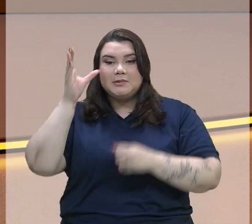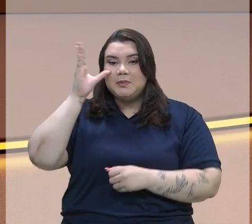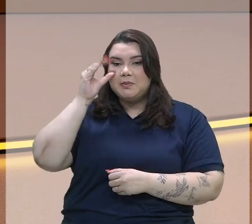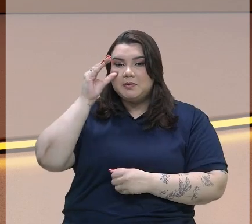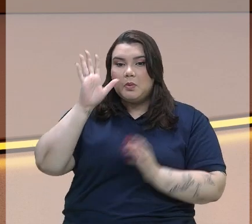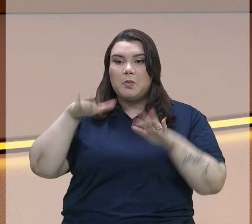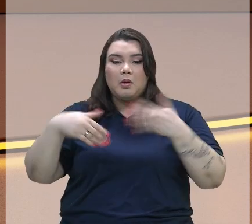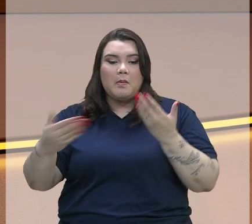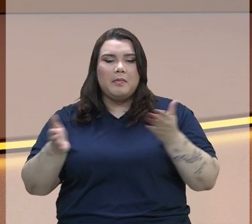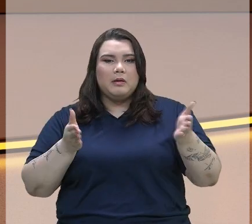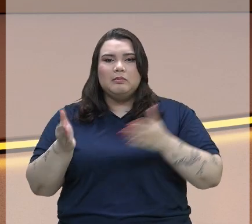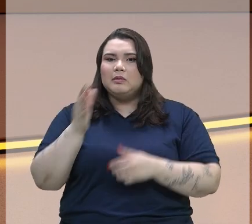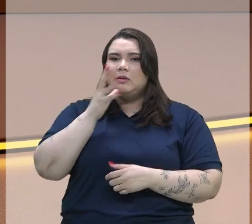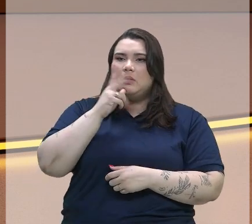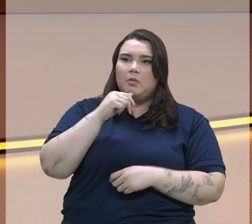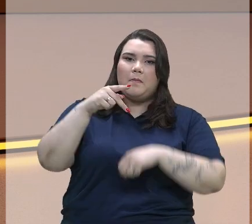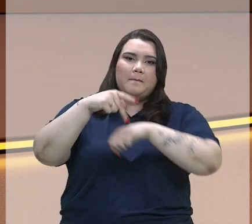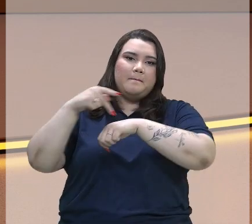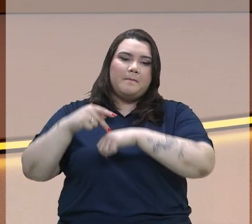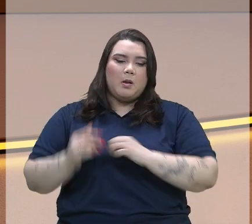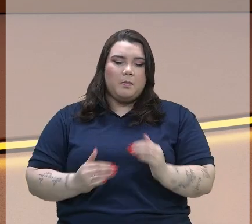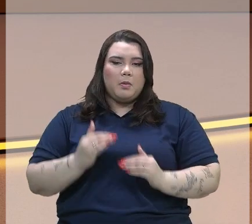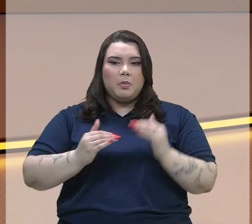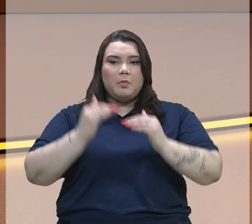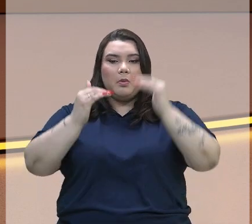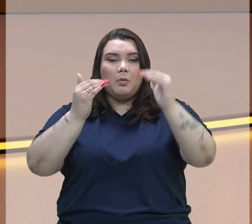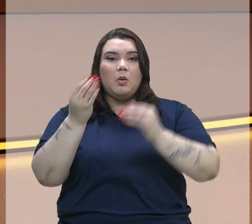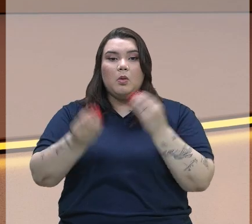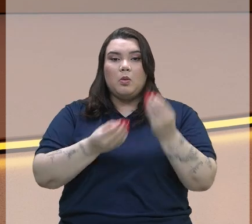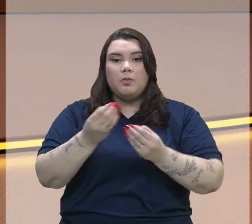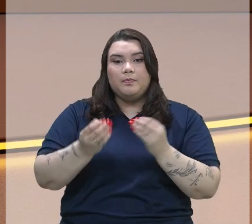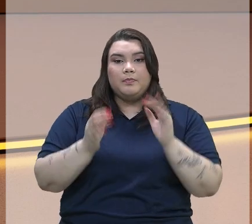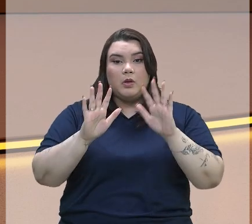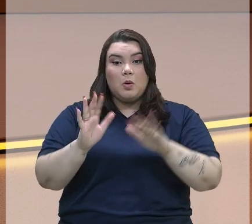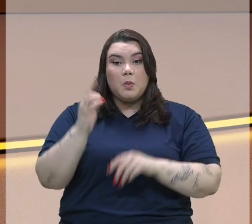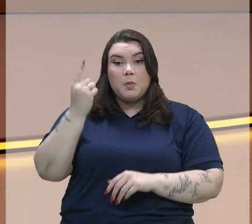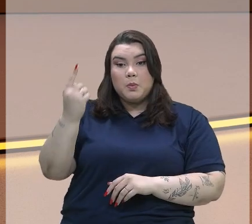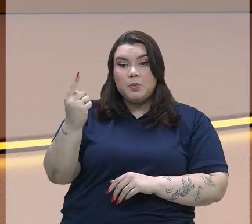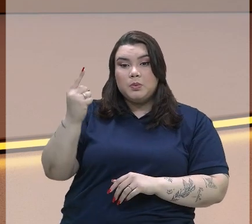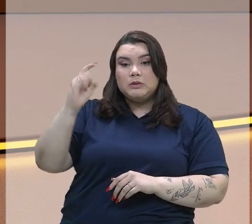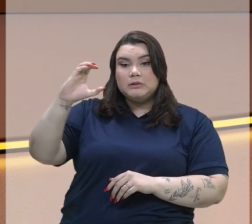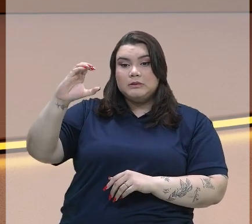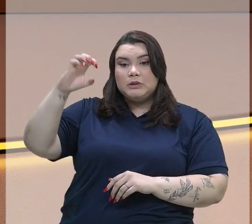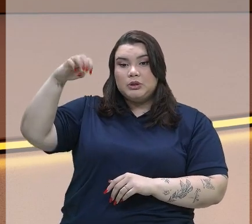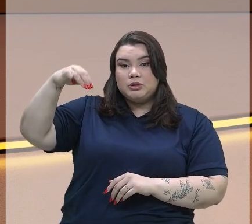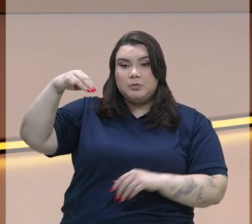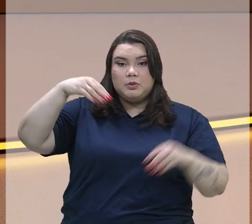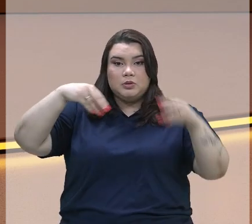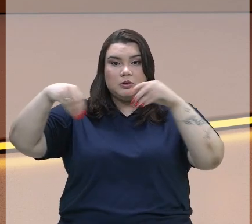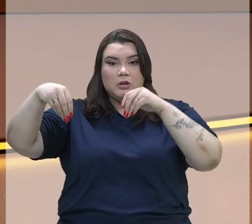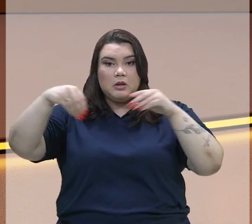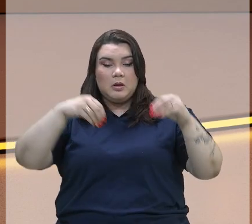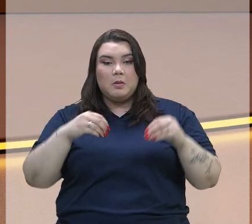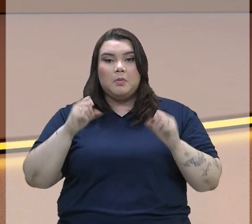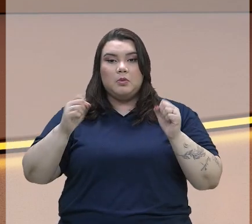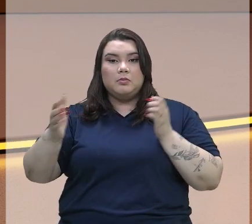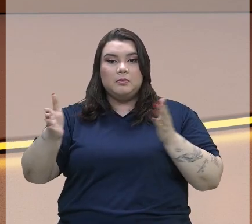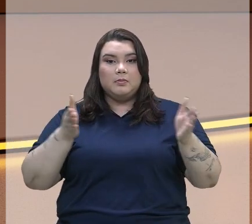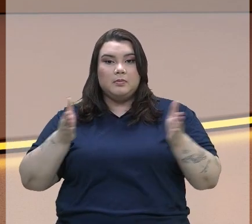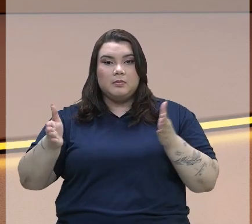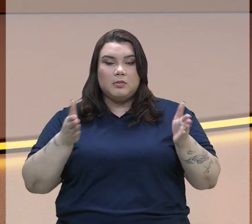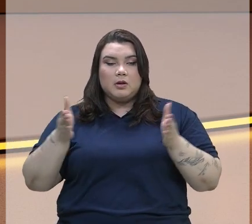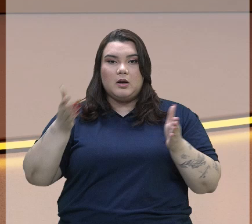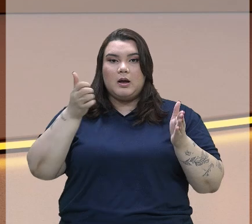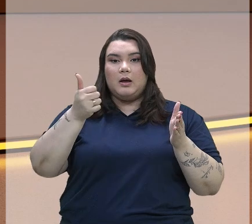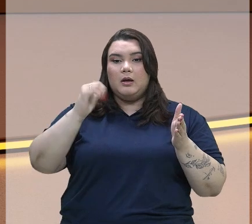tempo demora, né, para o solo se formar? Para vocês terem uma ideia, um centímetro de solo pode levar entre 100 a